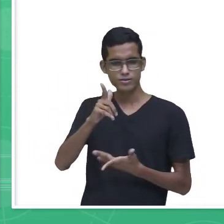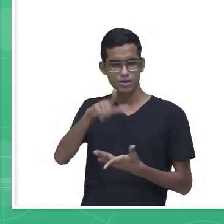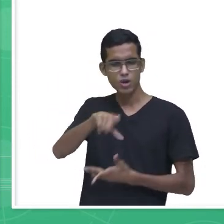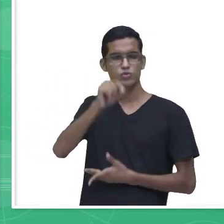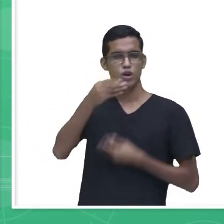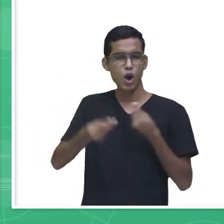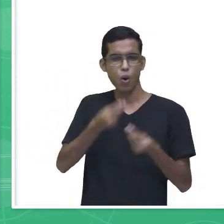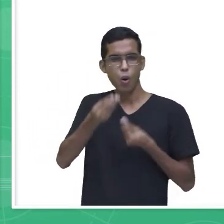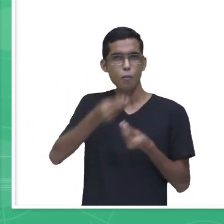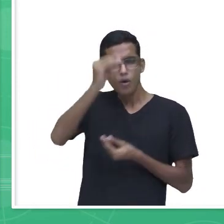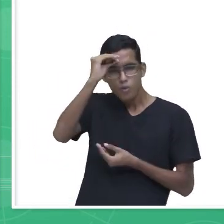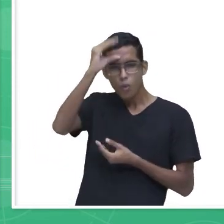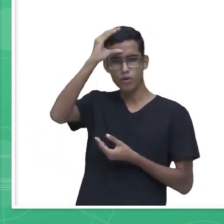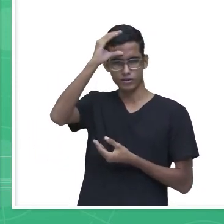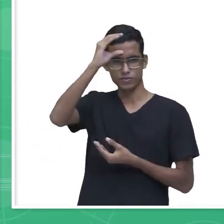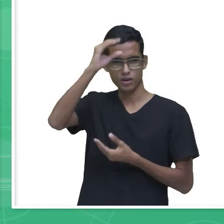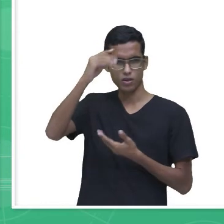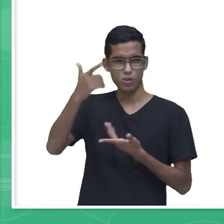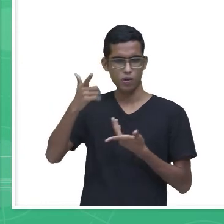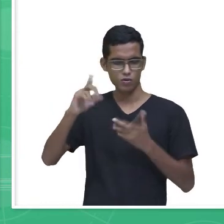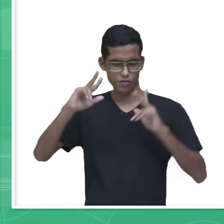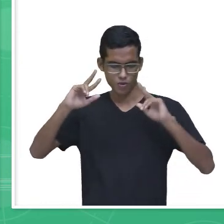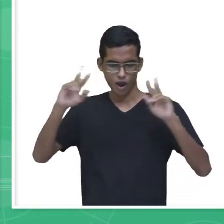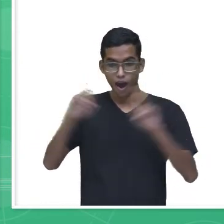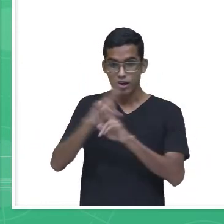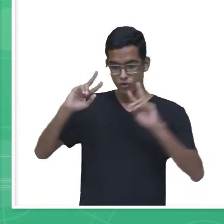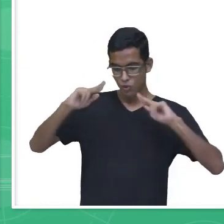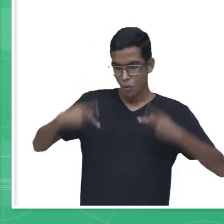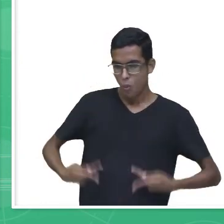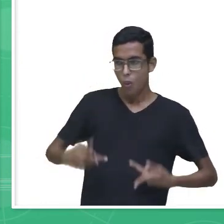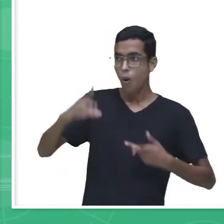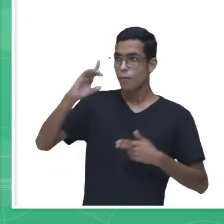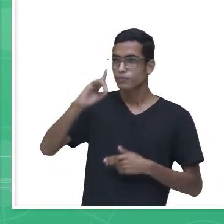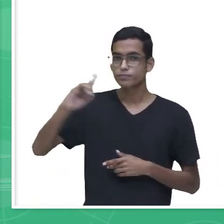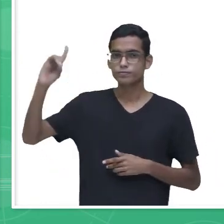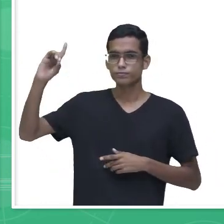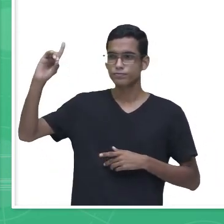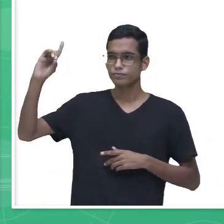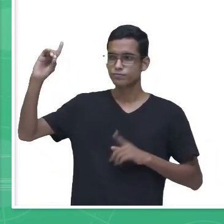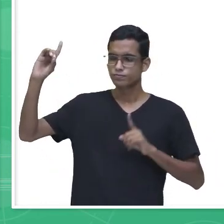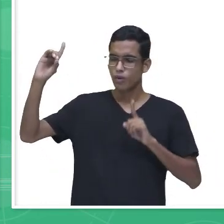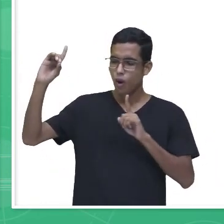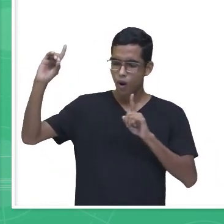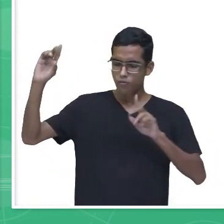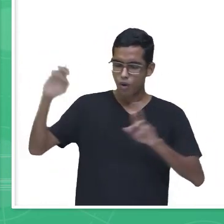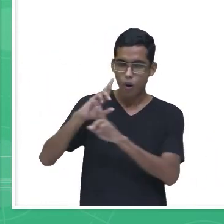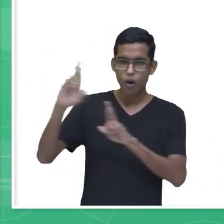os homens e Deus, portanto, era teocentrista, né? Nós éramos